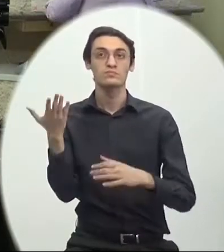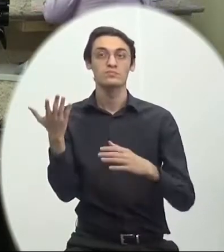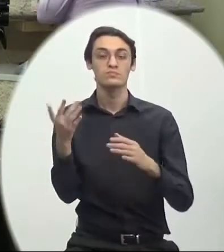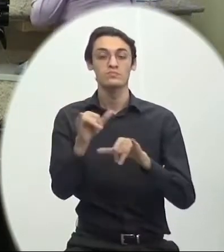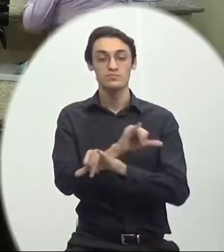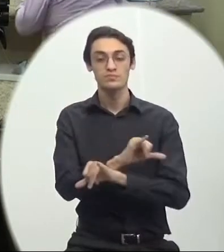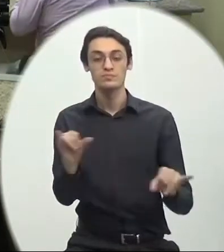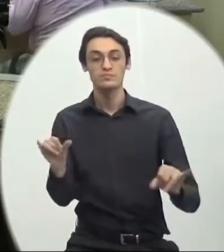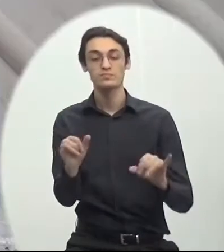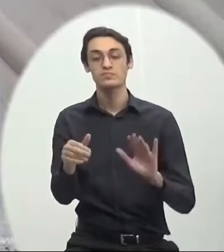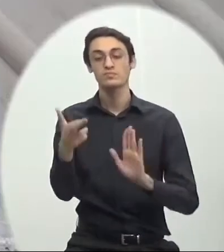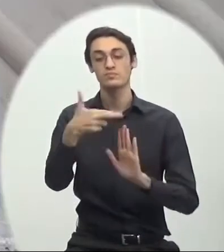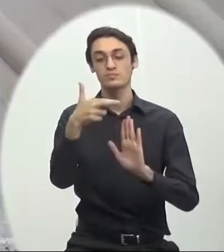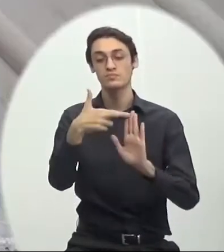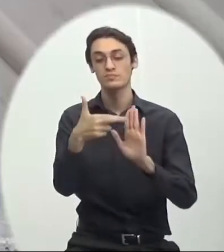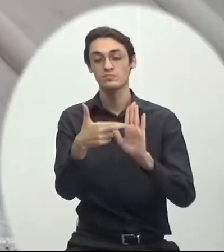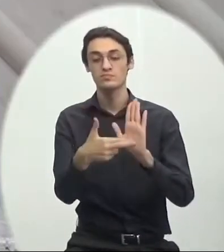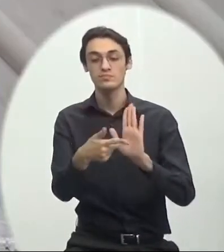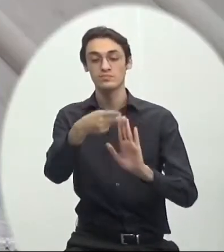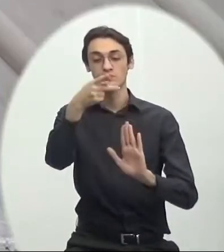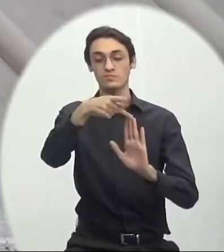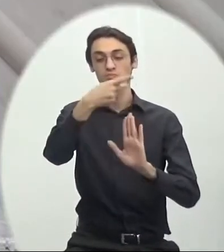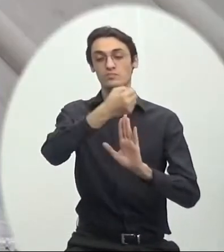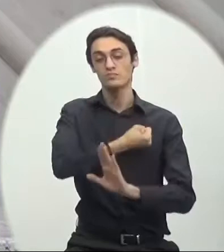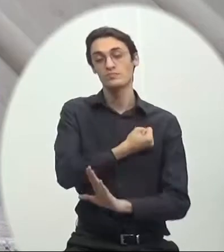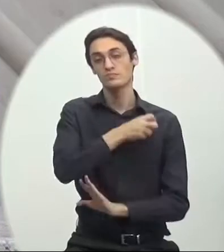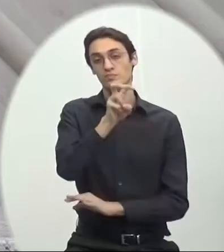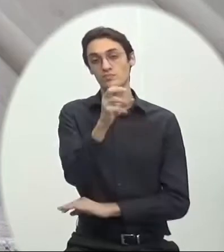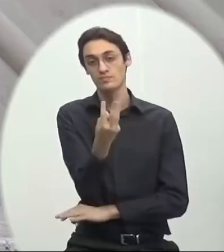já as regras estabelecidas na portaria número